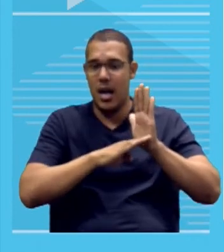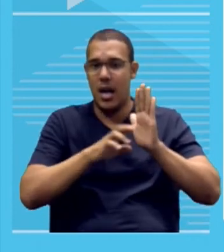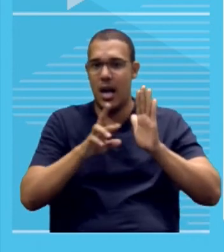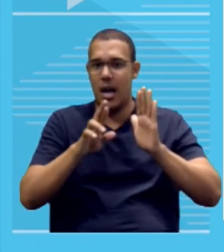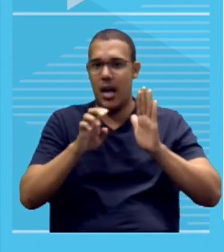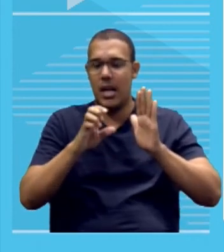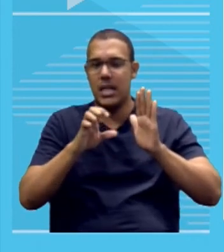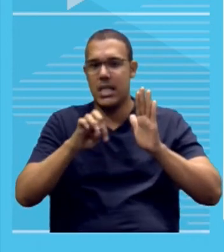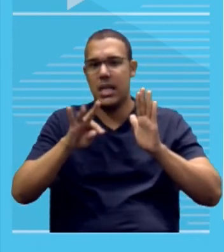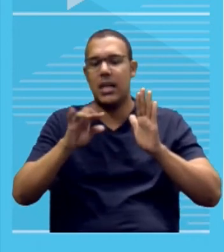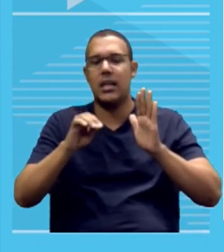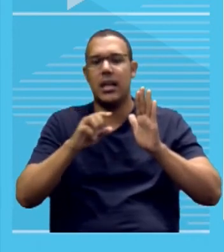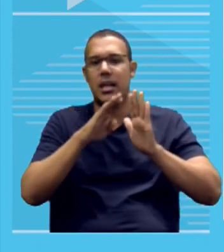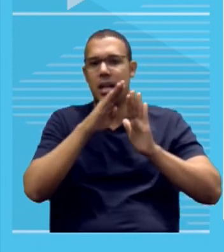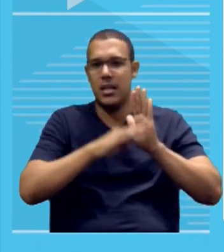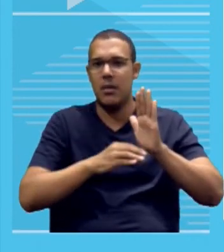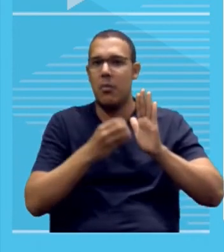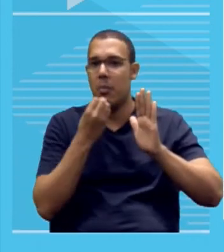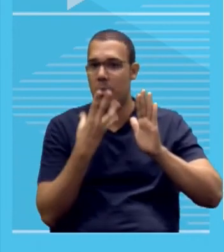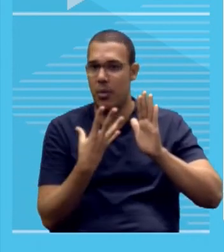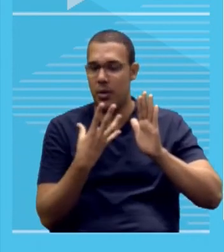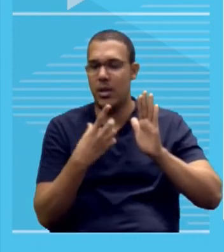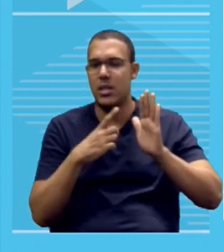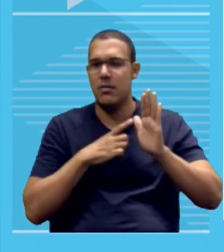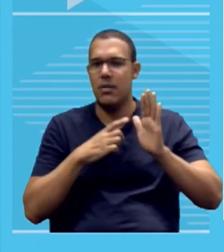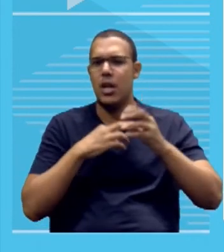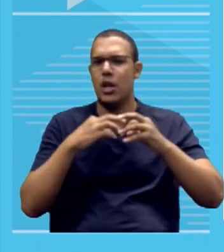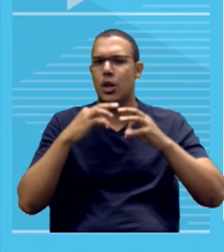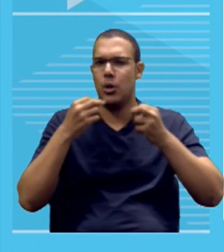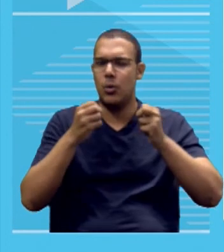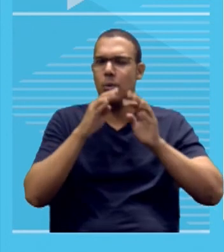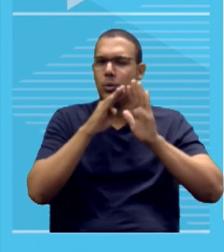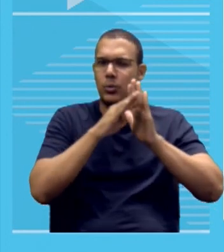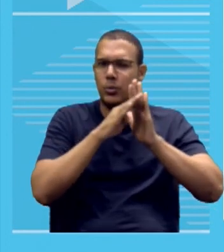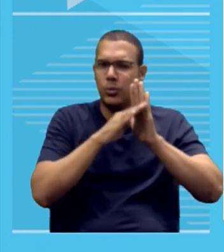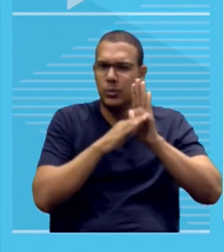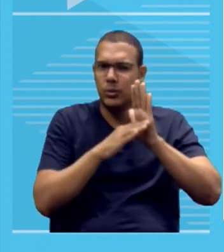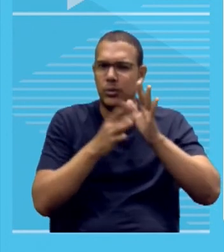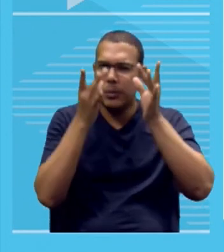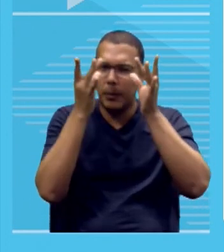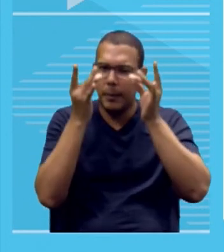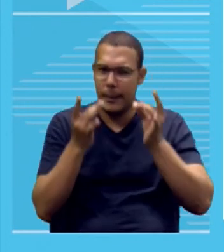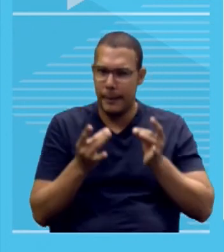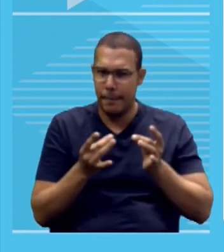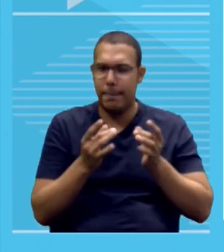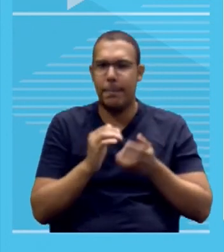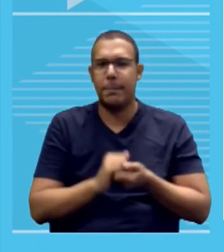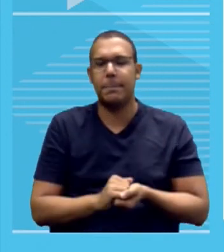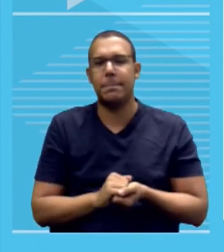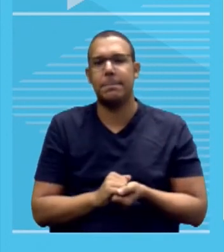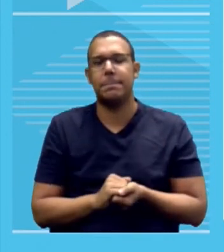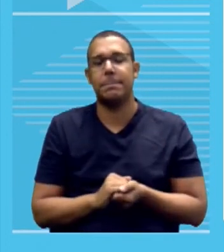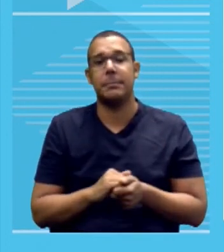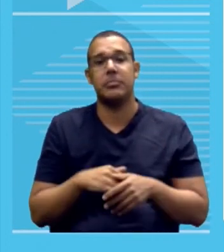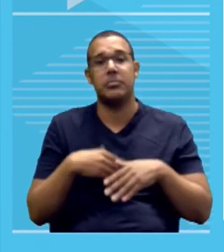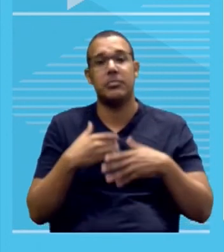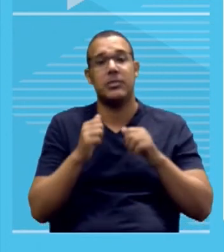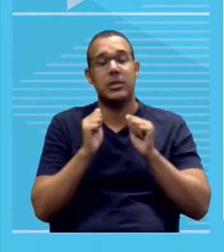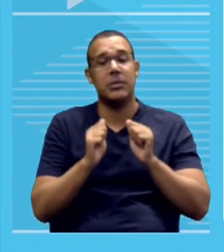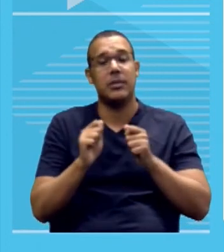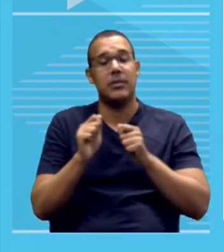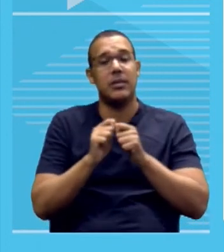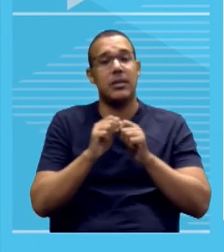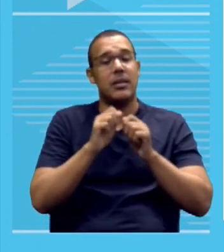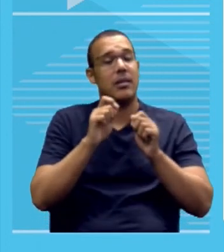for uma boa receita tiver todos esses componentes bem descritos o que é que você pode fazer você pode